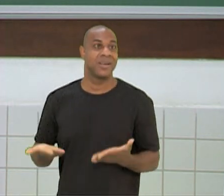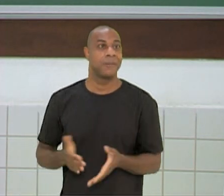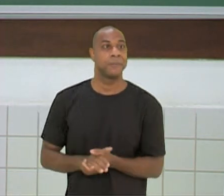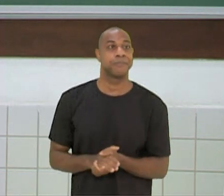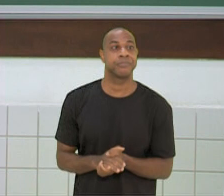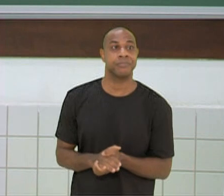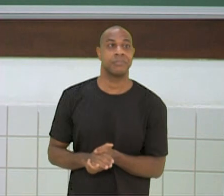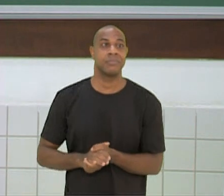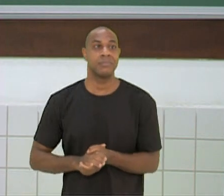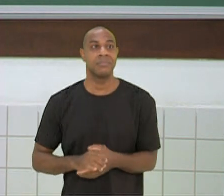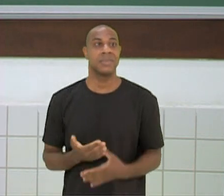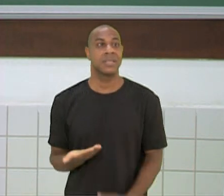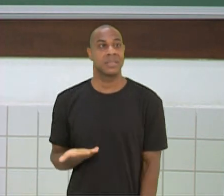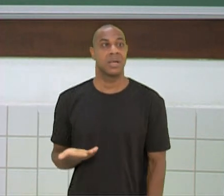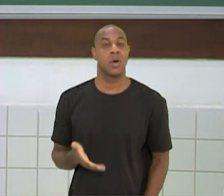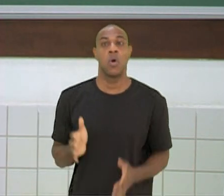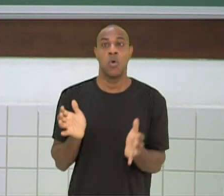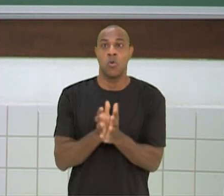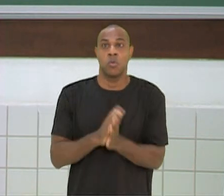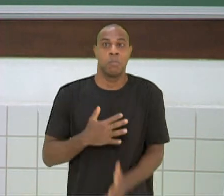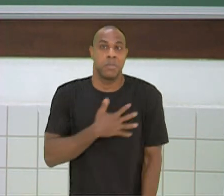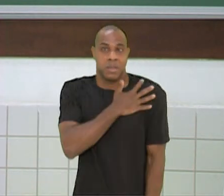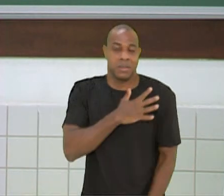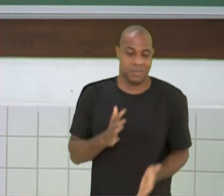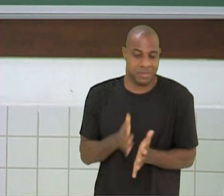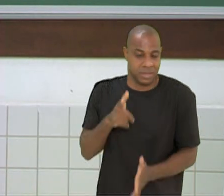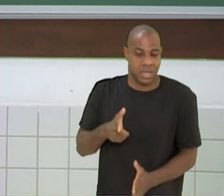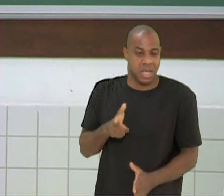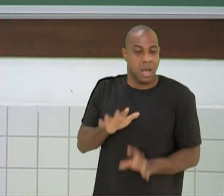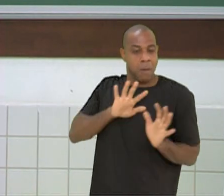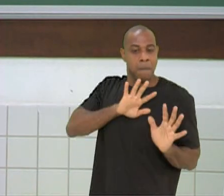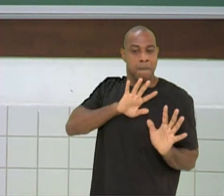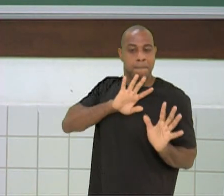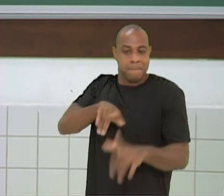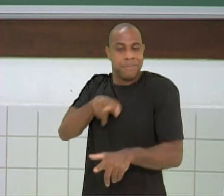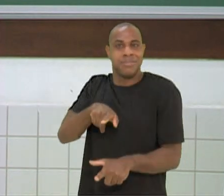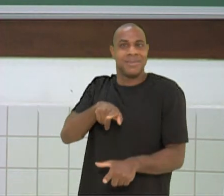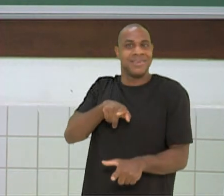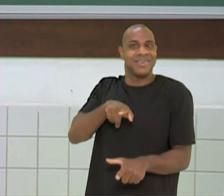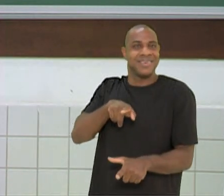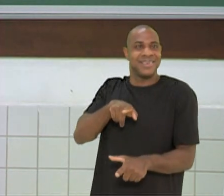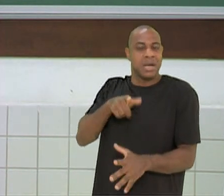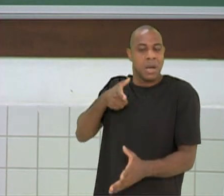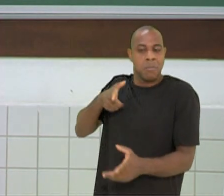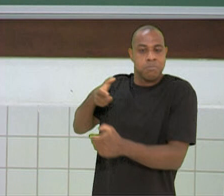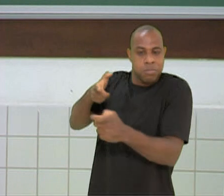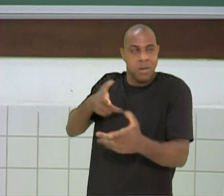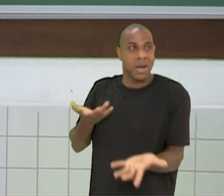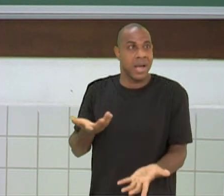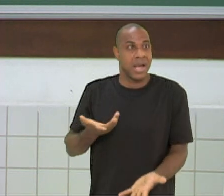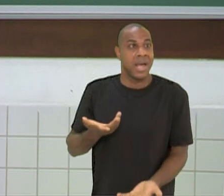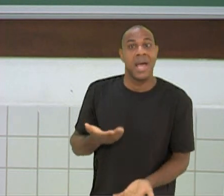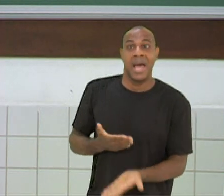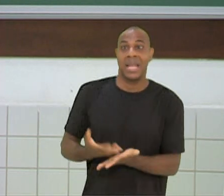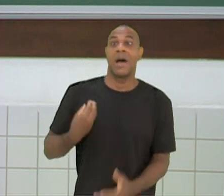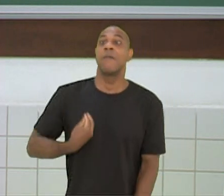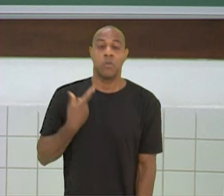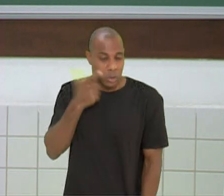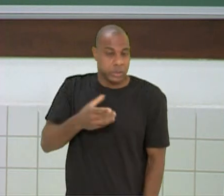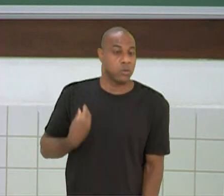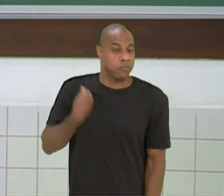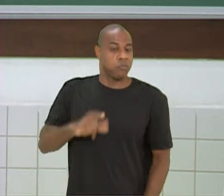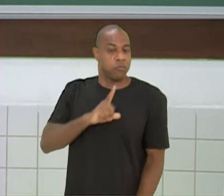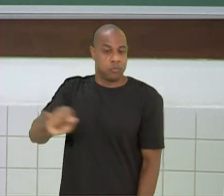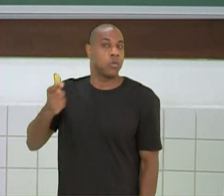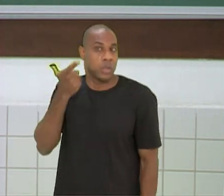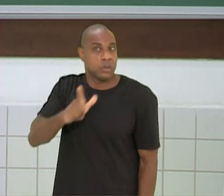e então milícias talibãs atacaram ela. Ela sobreviveu, passou a morar na Inglaterra, e